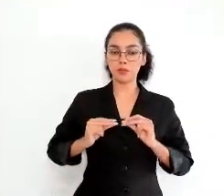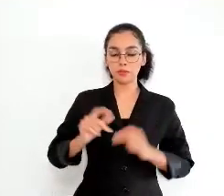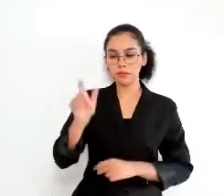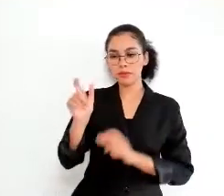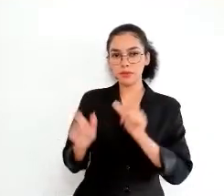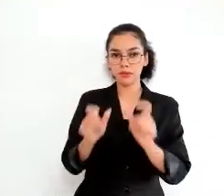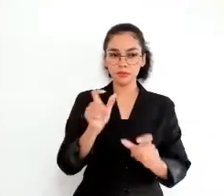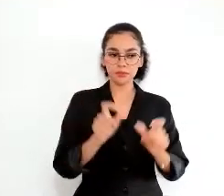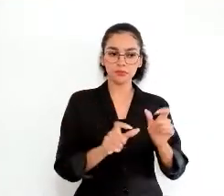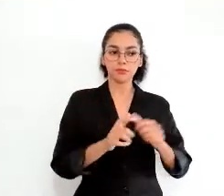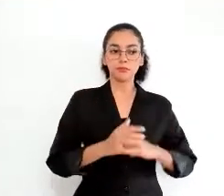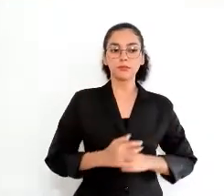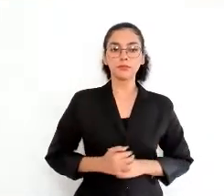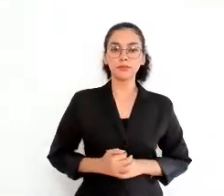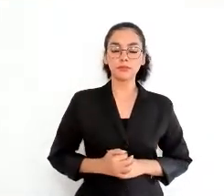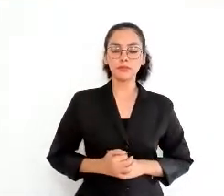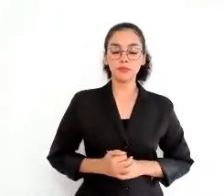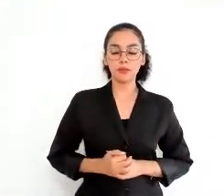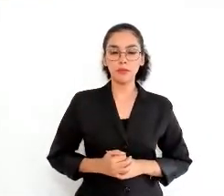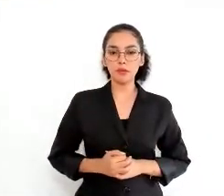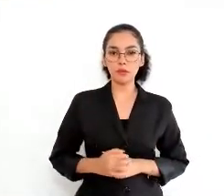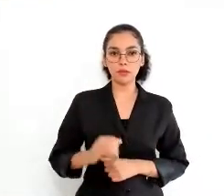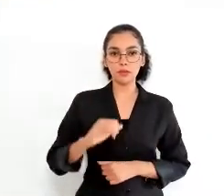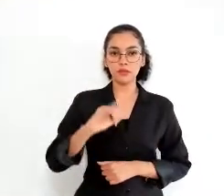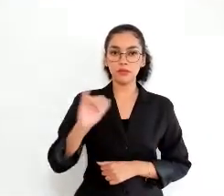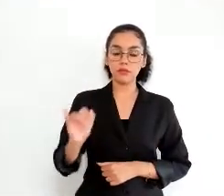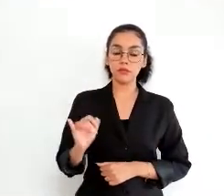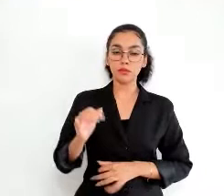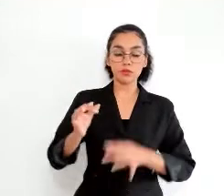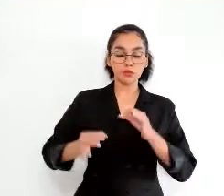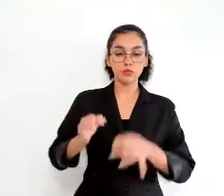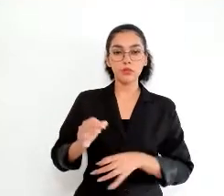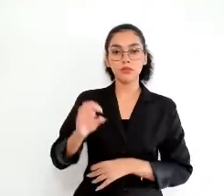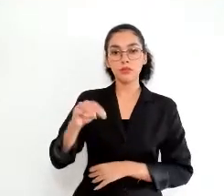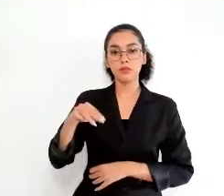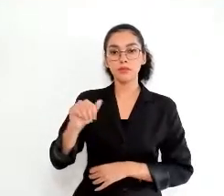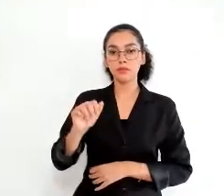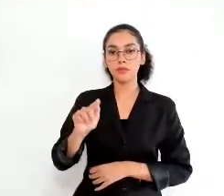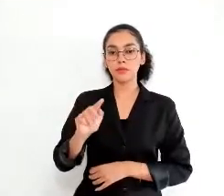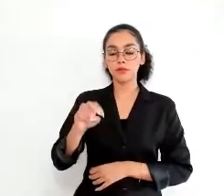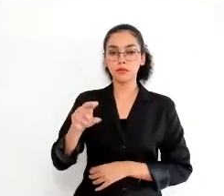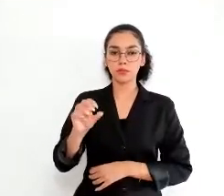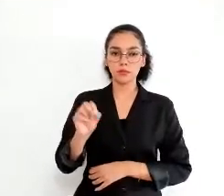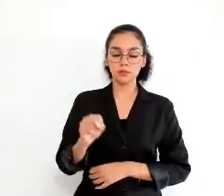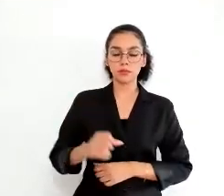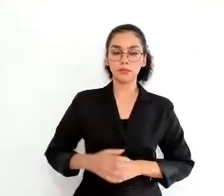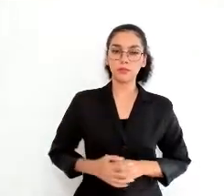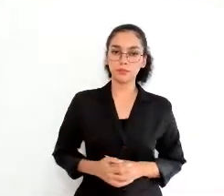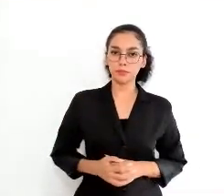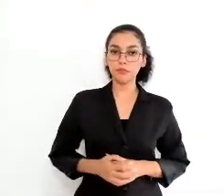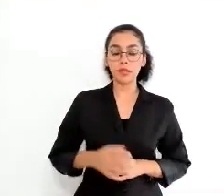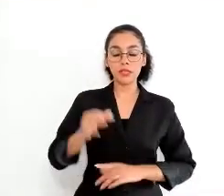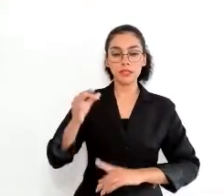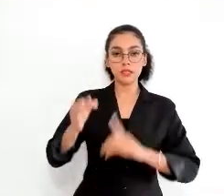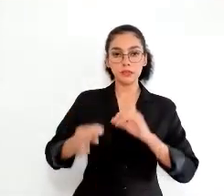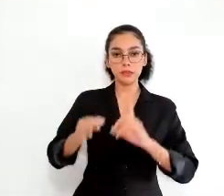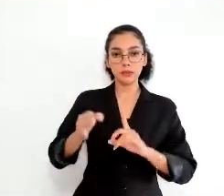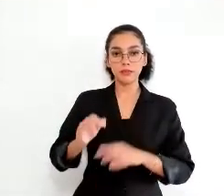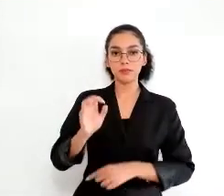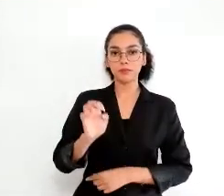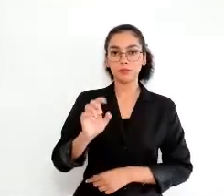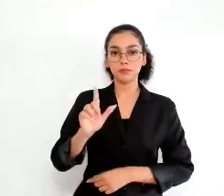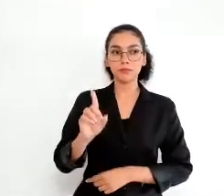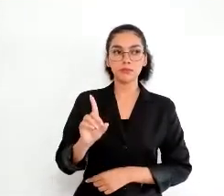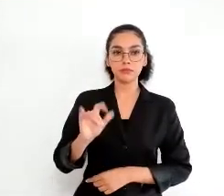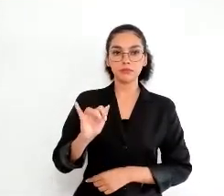personalidades: Juiz Federal Magnus Augusto Costa Delgado, Desembargador Federal Edilson Pereira